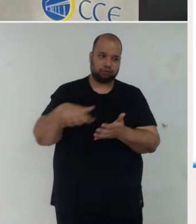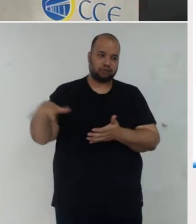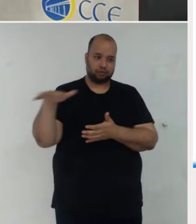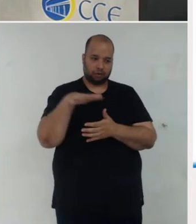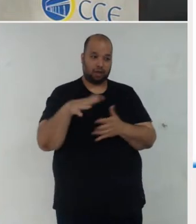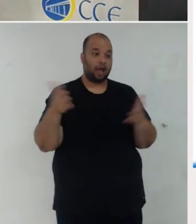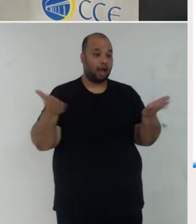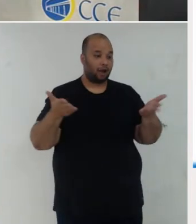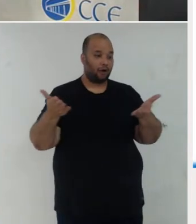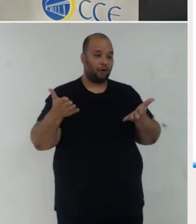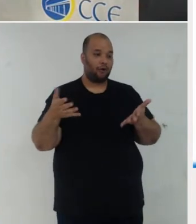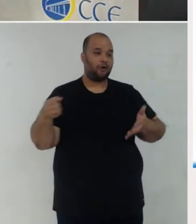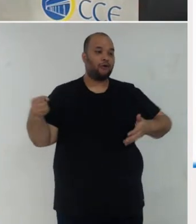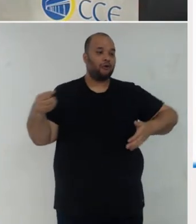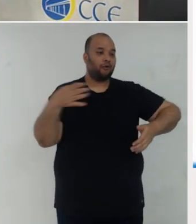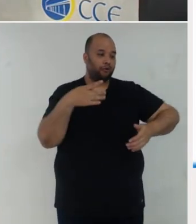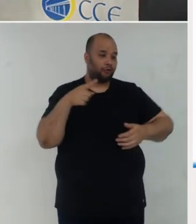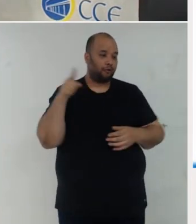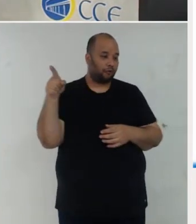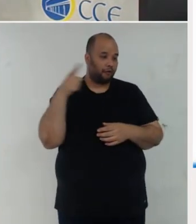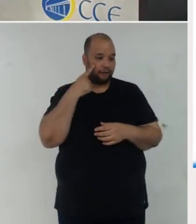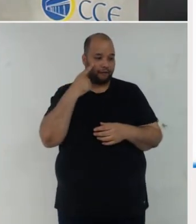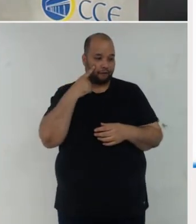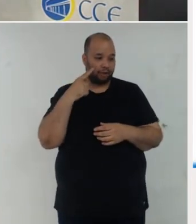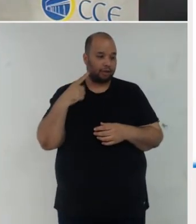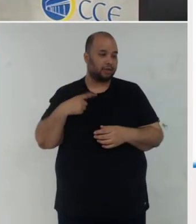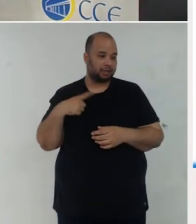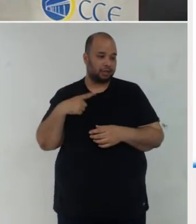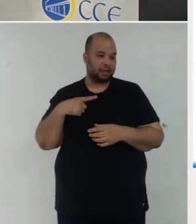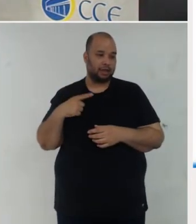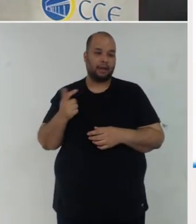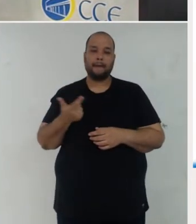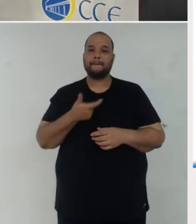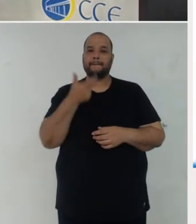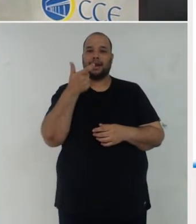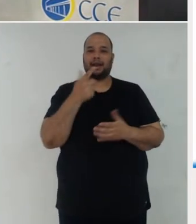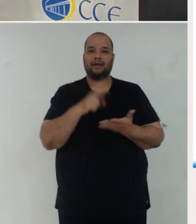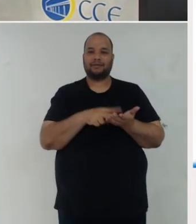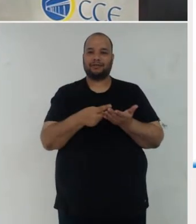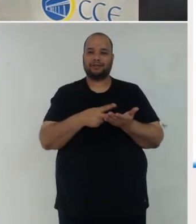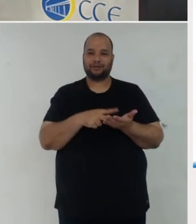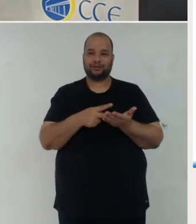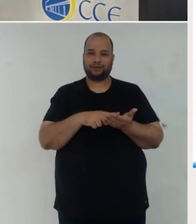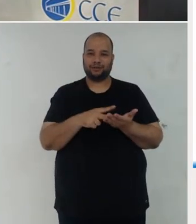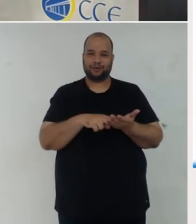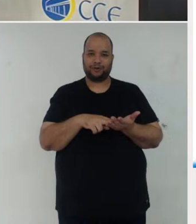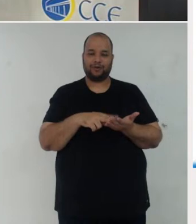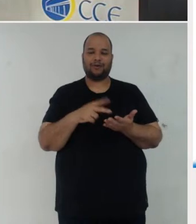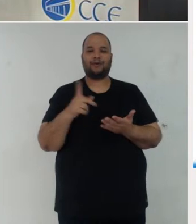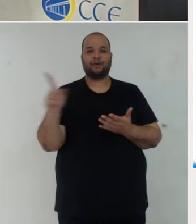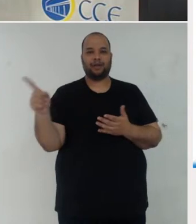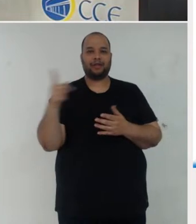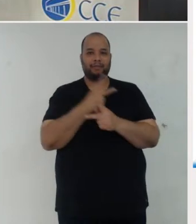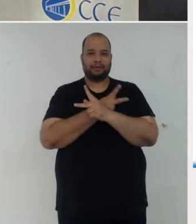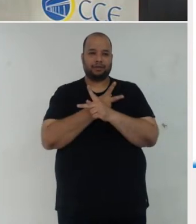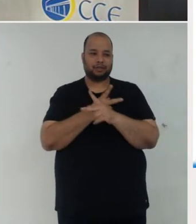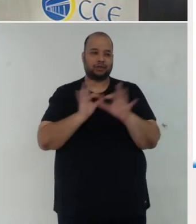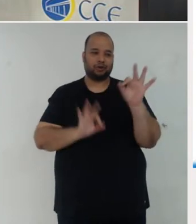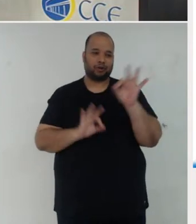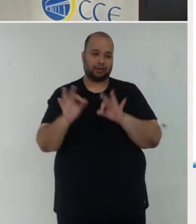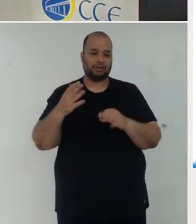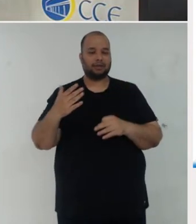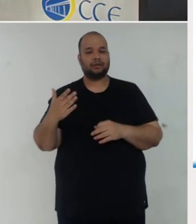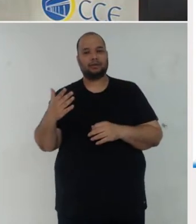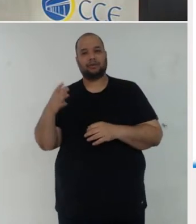livro agora, que é um livro que faz parte da coleção Palavra de Tradutor da PEGET e que foi organizado por mim,